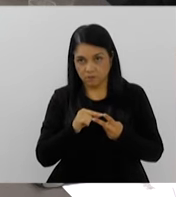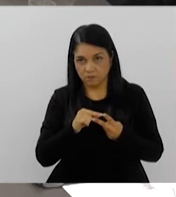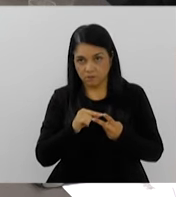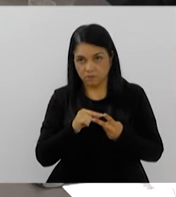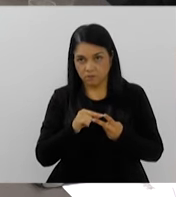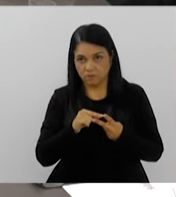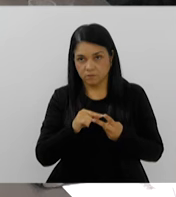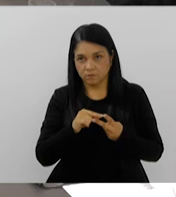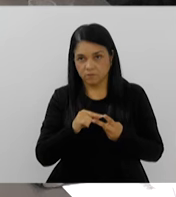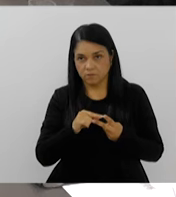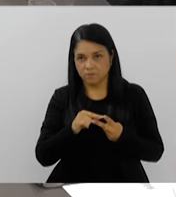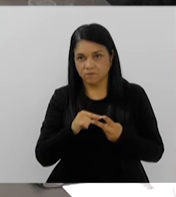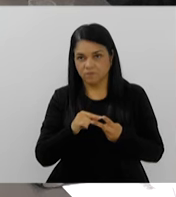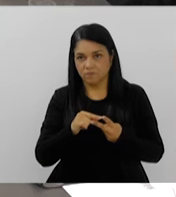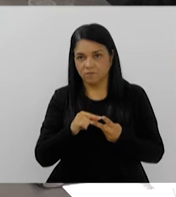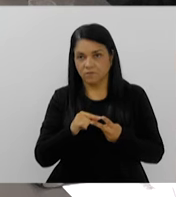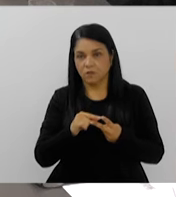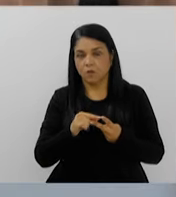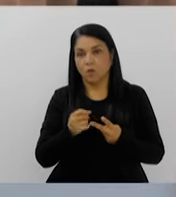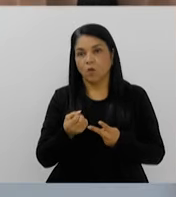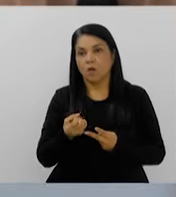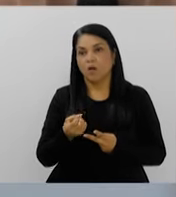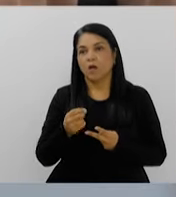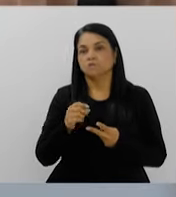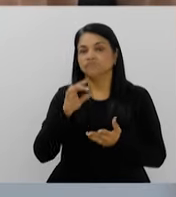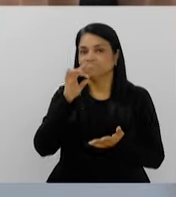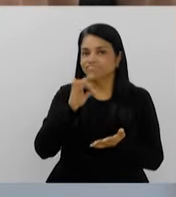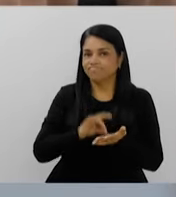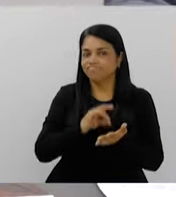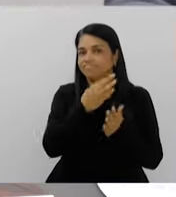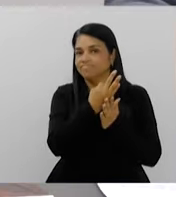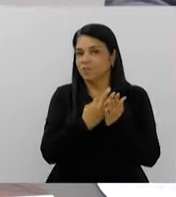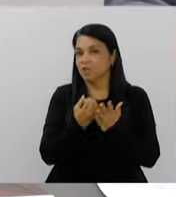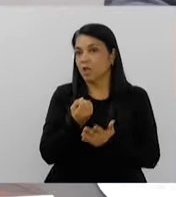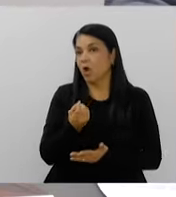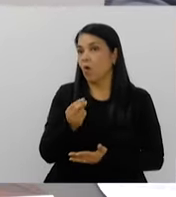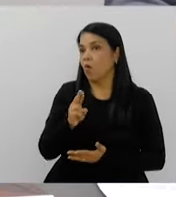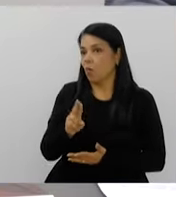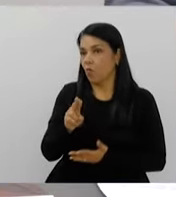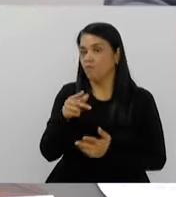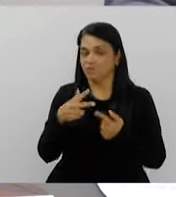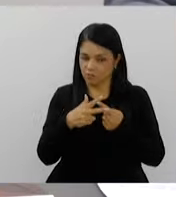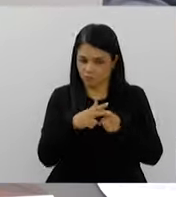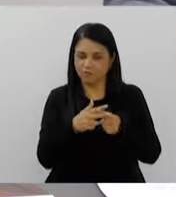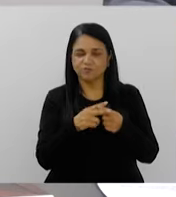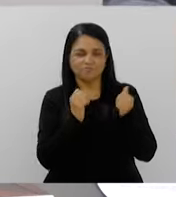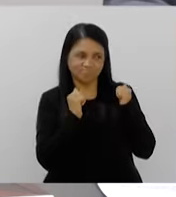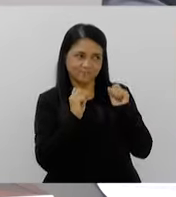É porque no emento original era ou. Esse é o meu ponto. Vossa Excelência corrigiu isso.